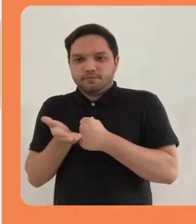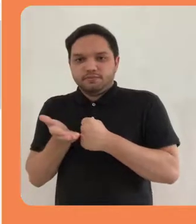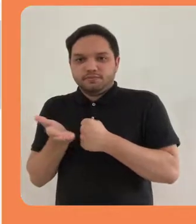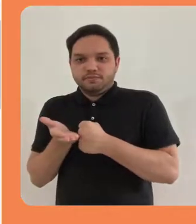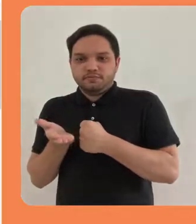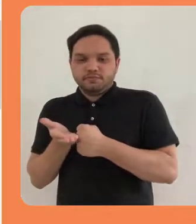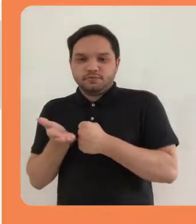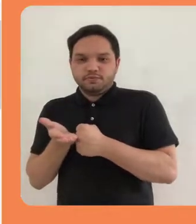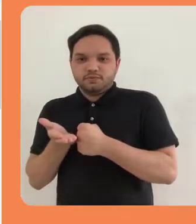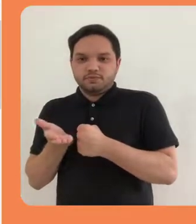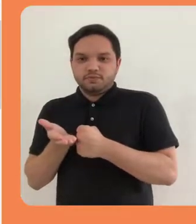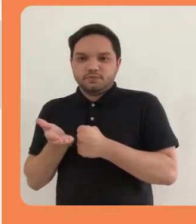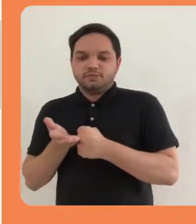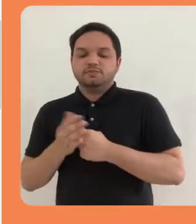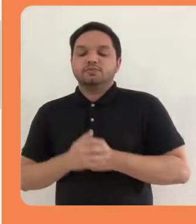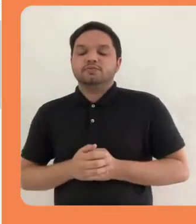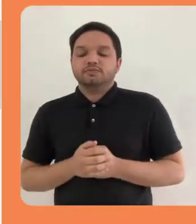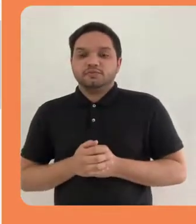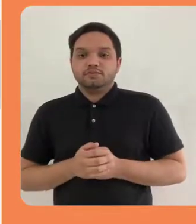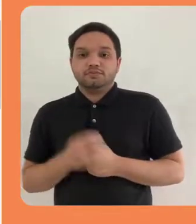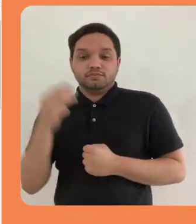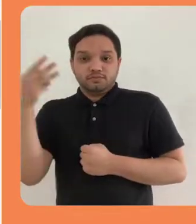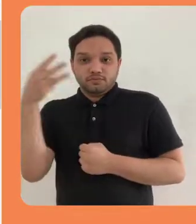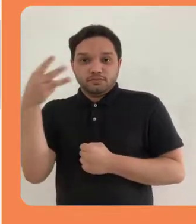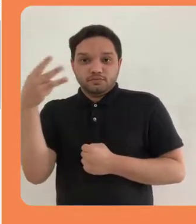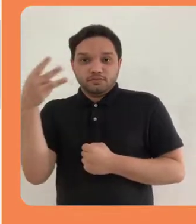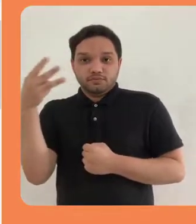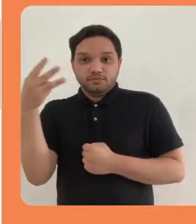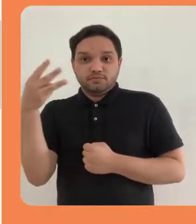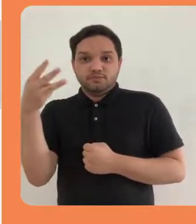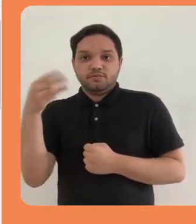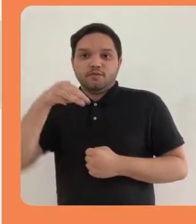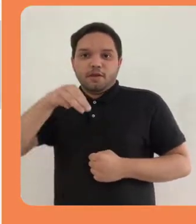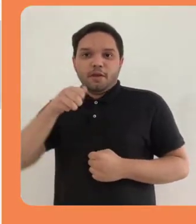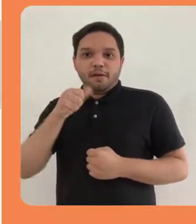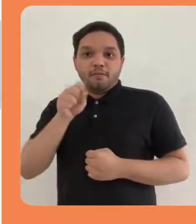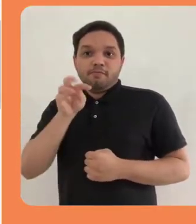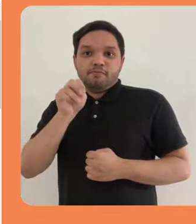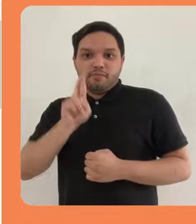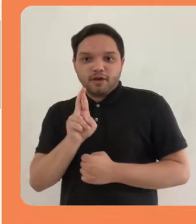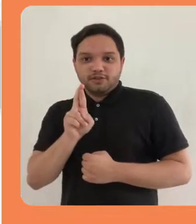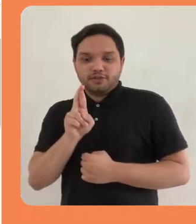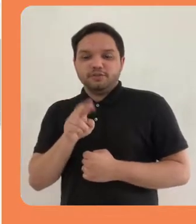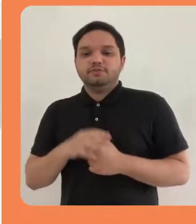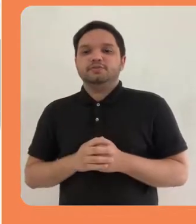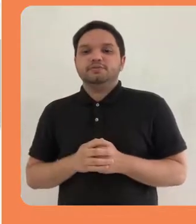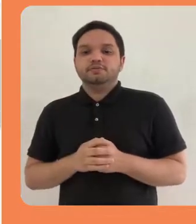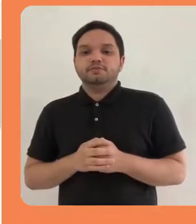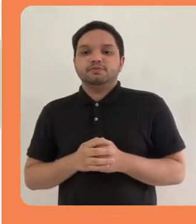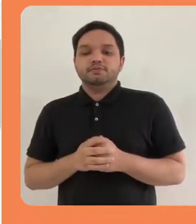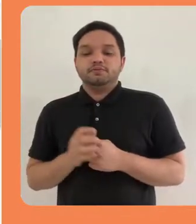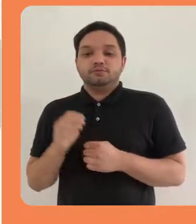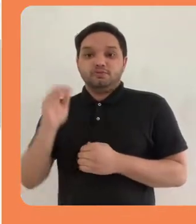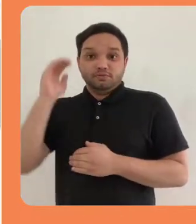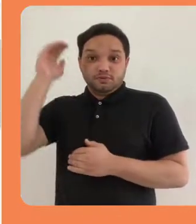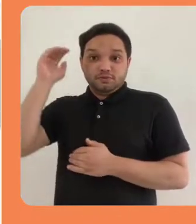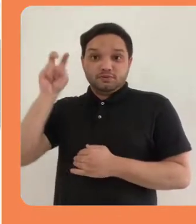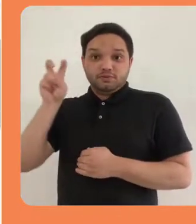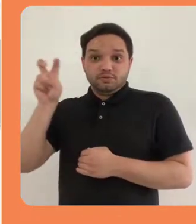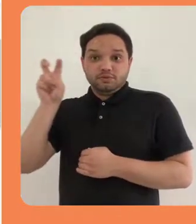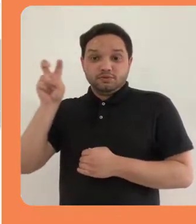e o CO2 é ele está sendo internet diário o